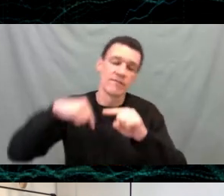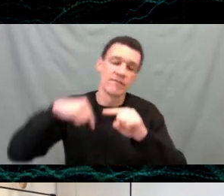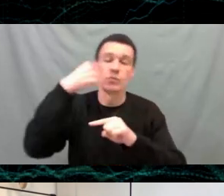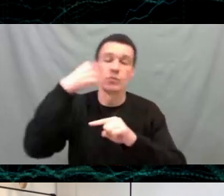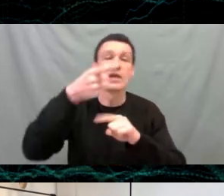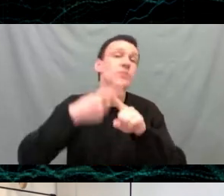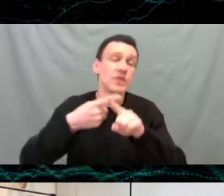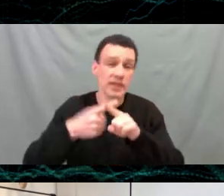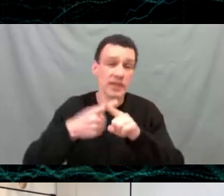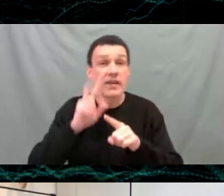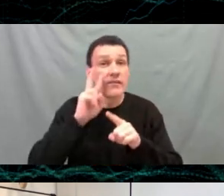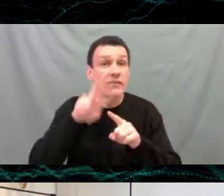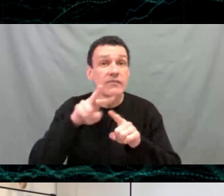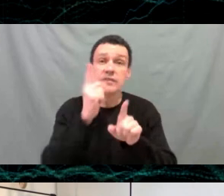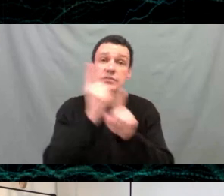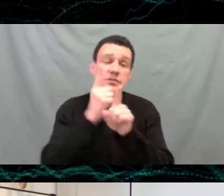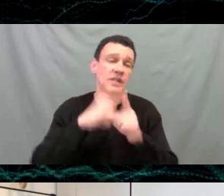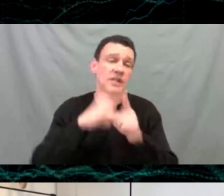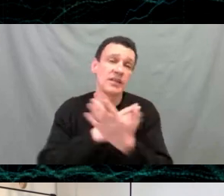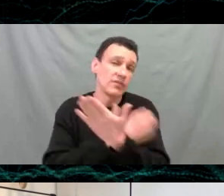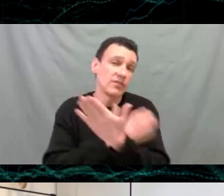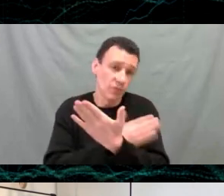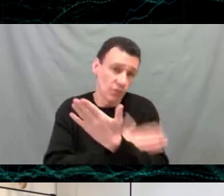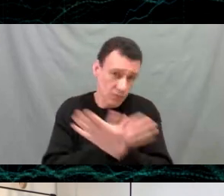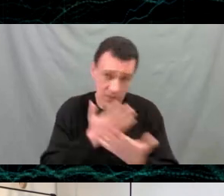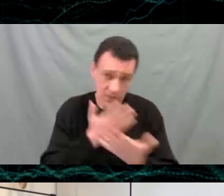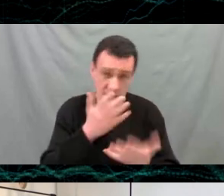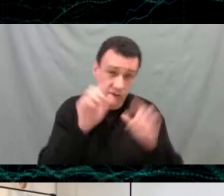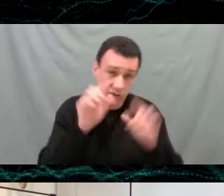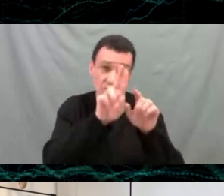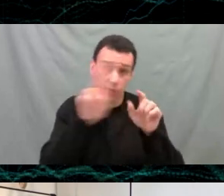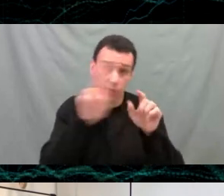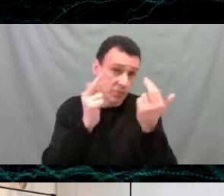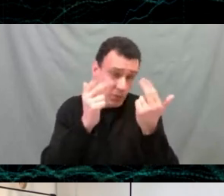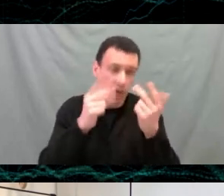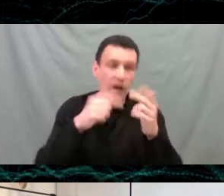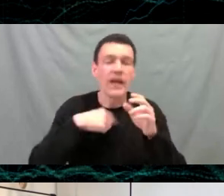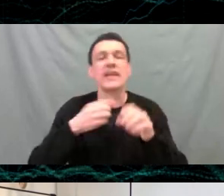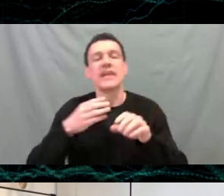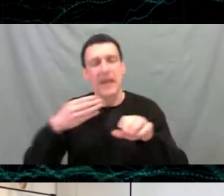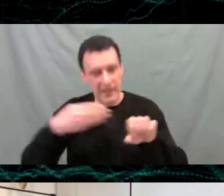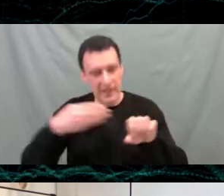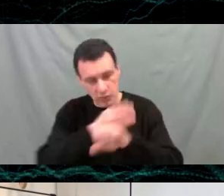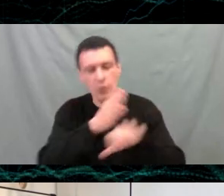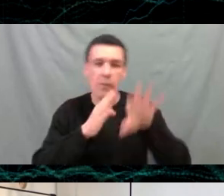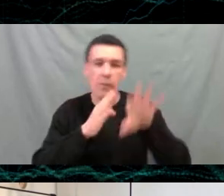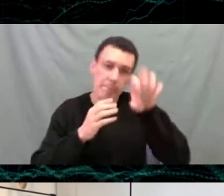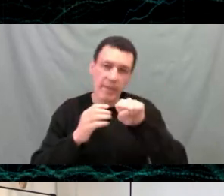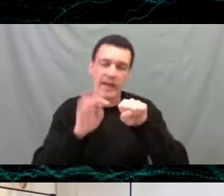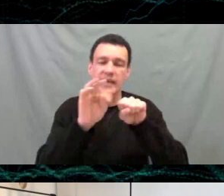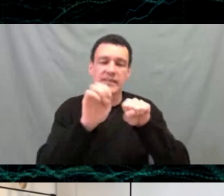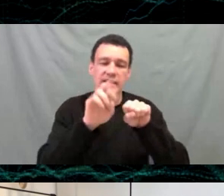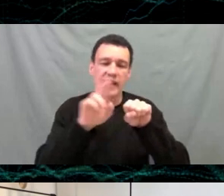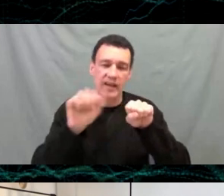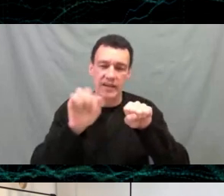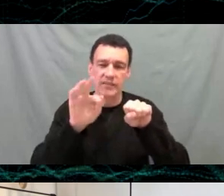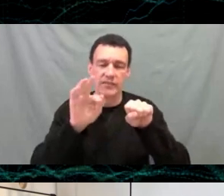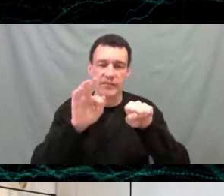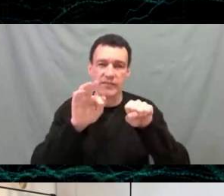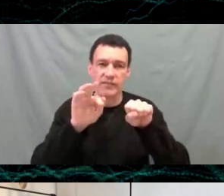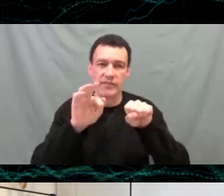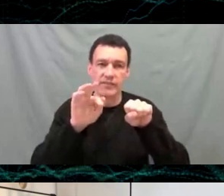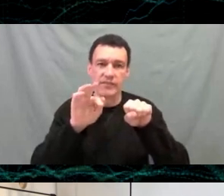chamado VPC, e ele vai pegar esse TerraGrant HCL. E o que que ele faz por baixo dos panos? Ele